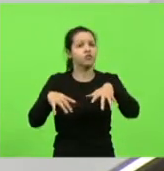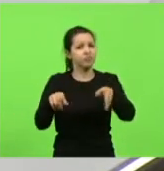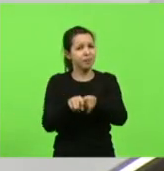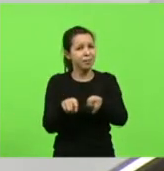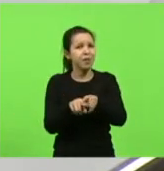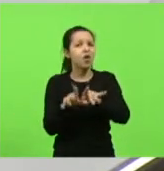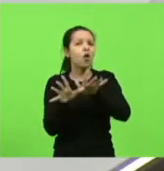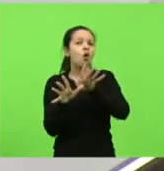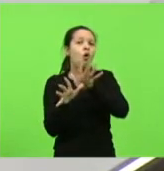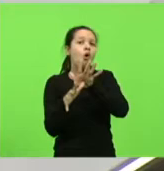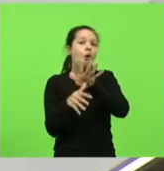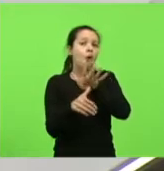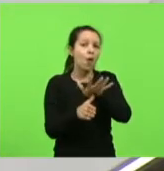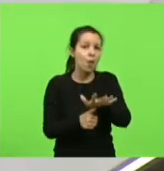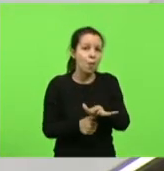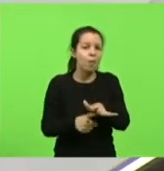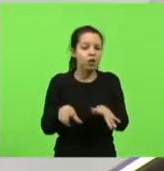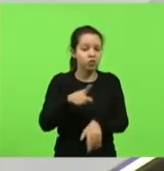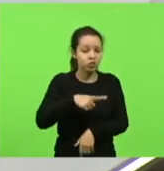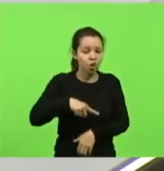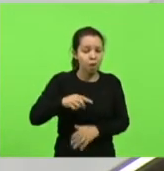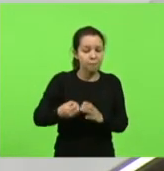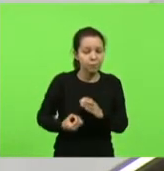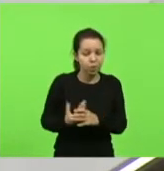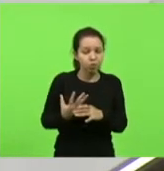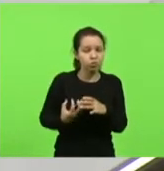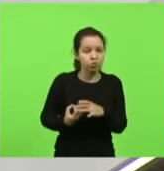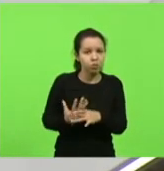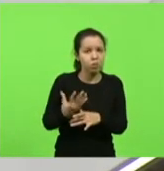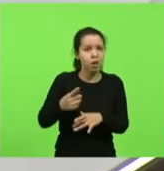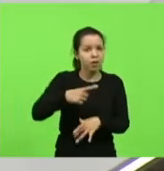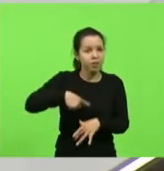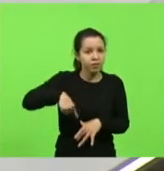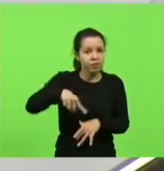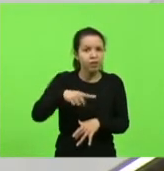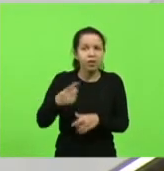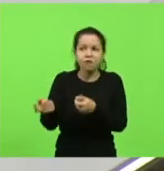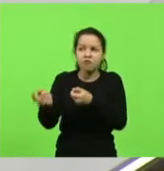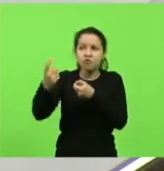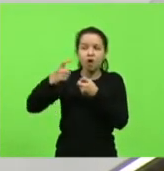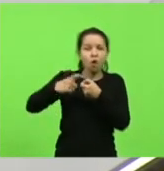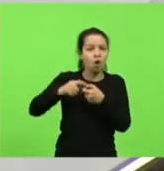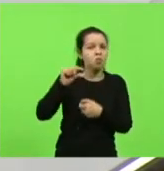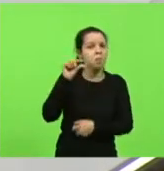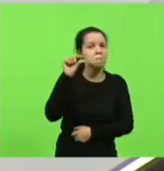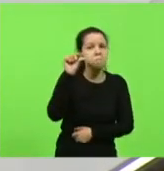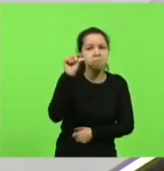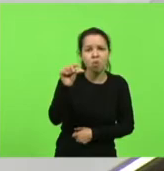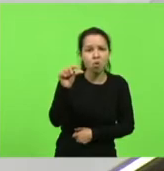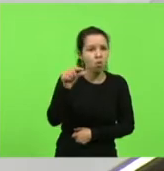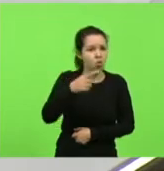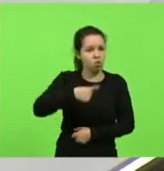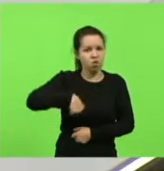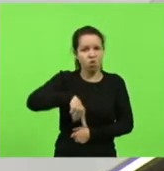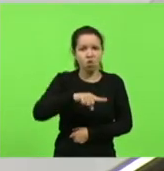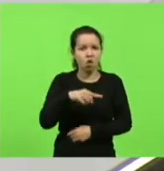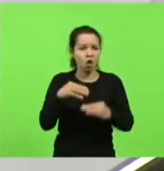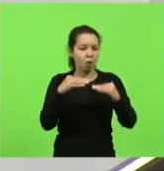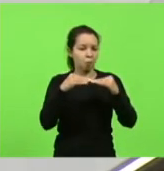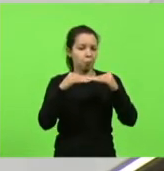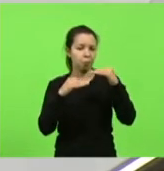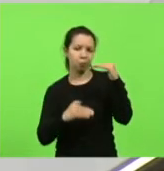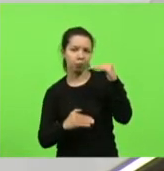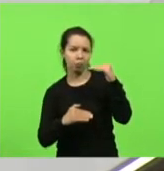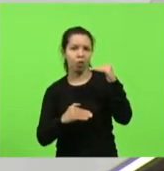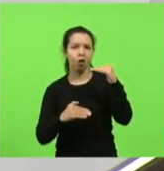rouba o que nós produzimos aqui, nos devolve muito pouco e nos coloca numa situação de desvantagem